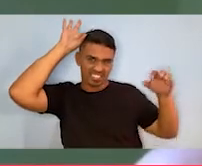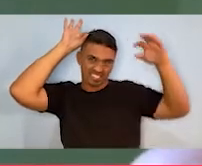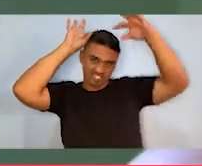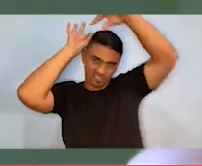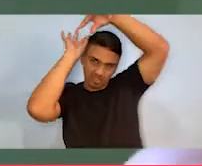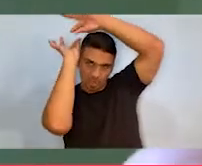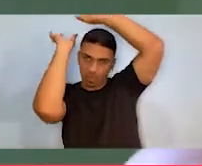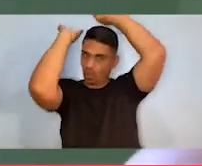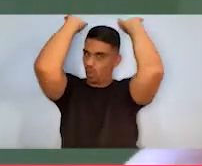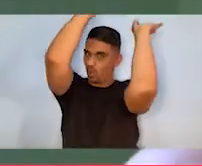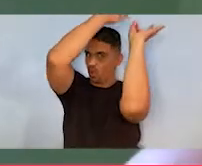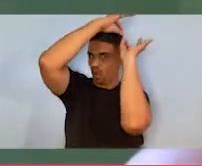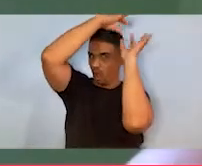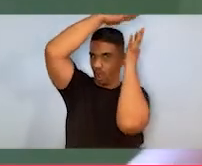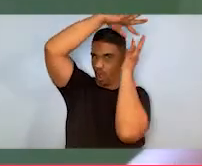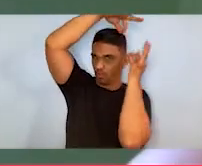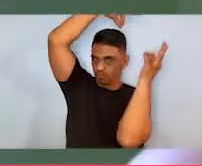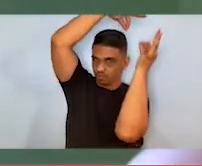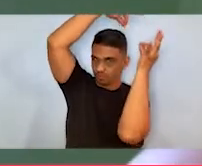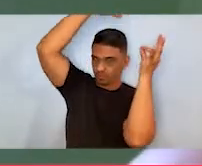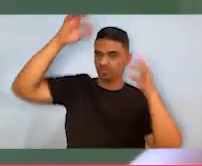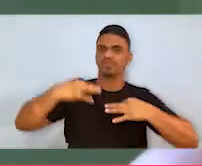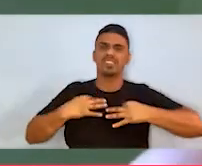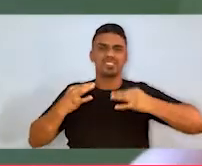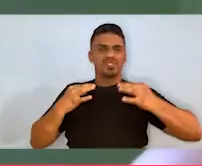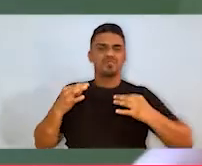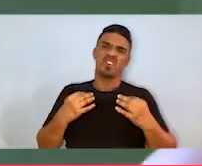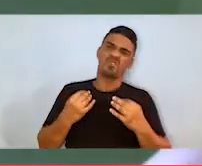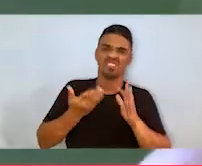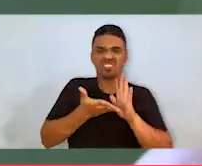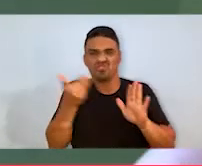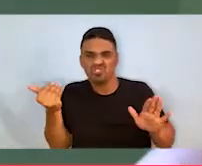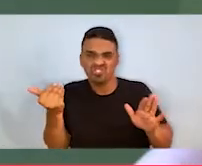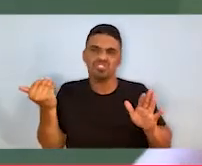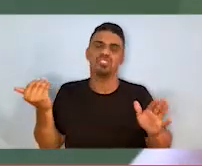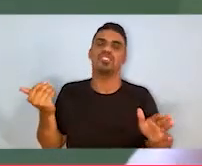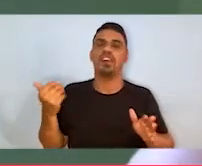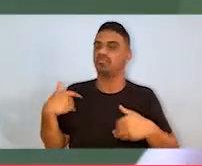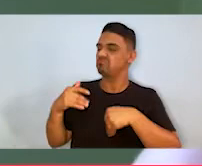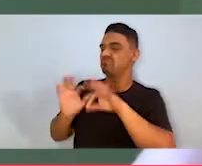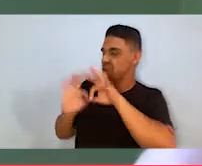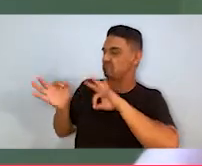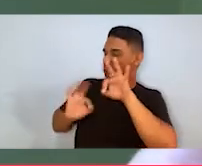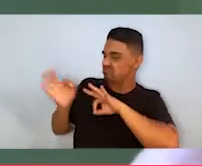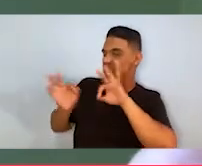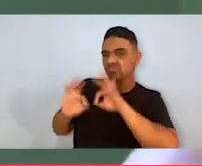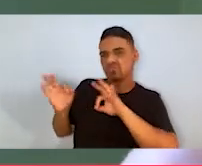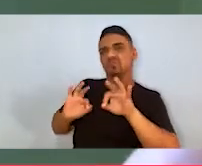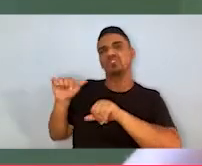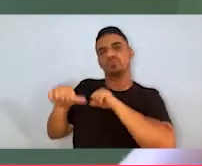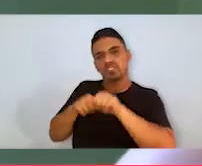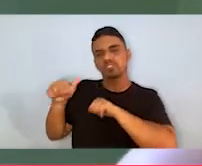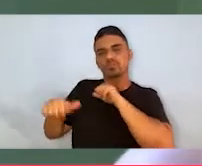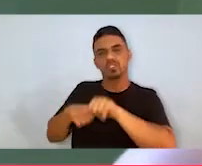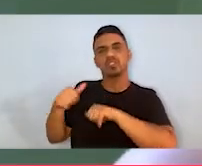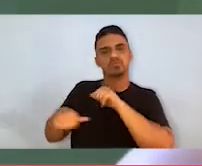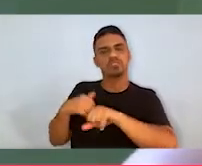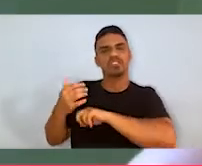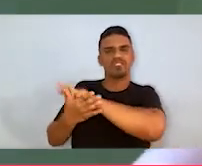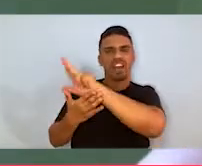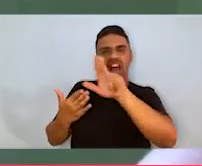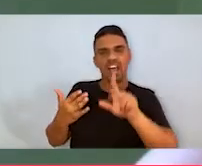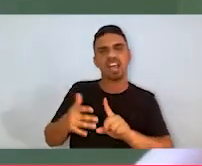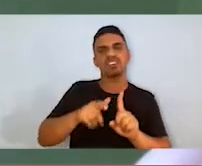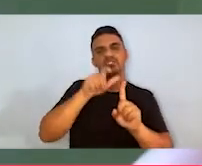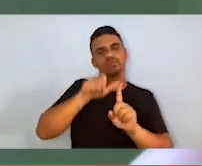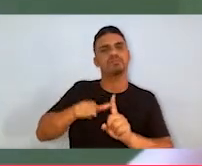lado, ou, tem um uniforme aqui, talvez tirar essa parte aqui do uniforme. Então, a gente vai editando e vai fazendo, vai criando um